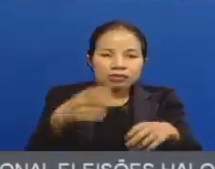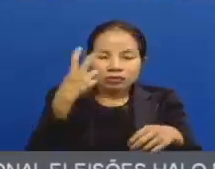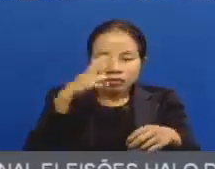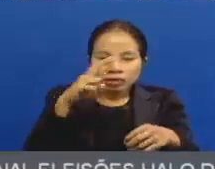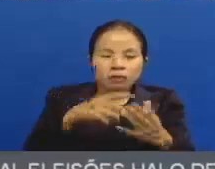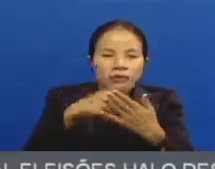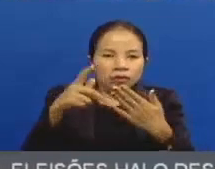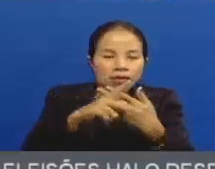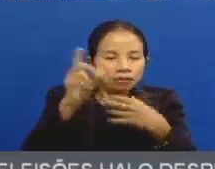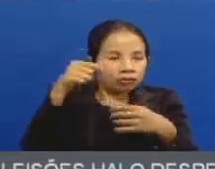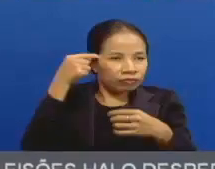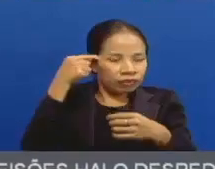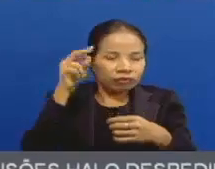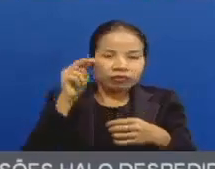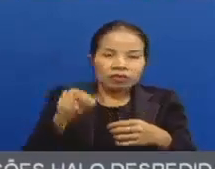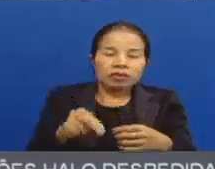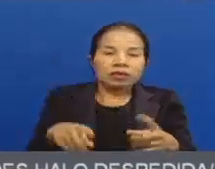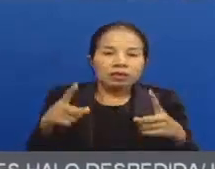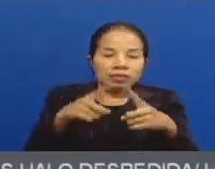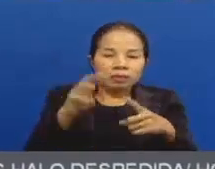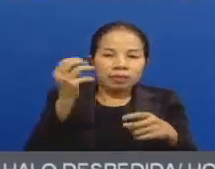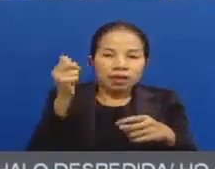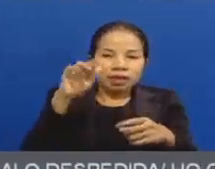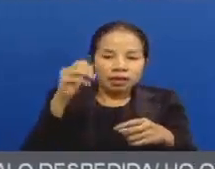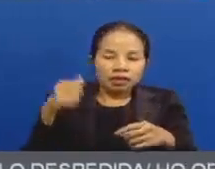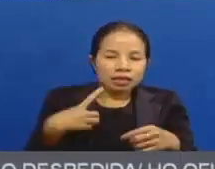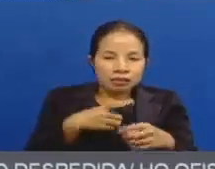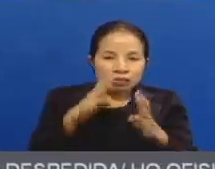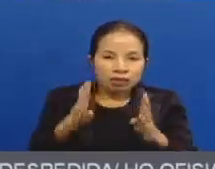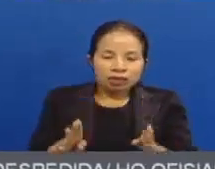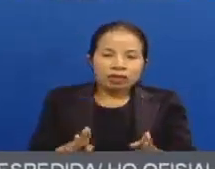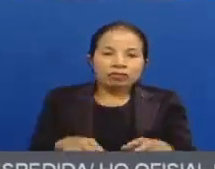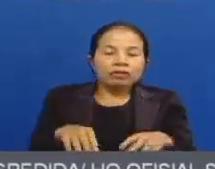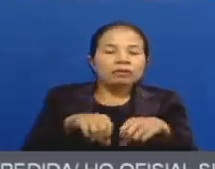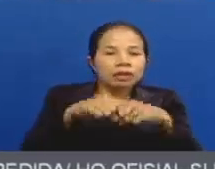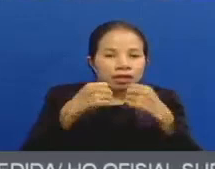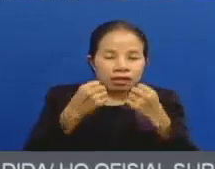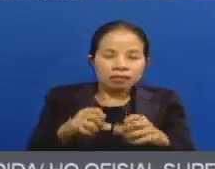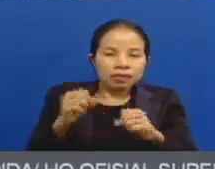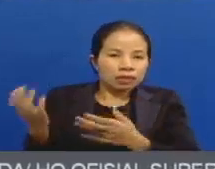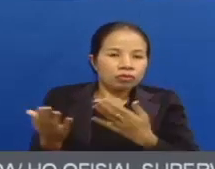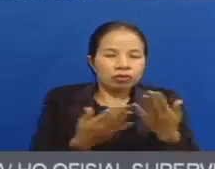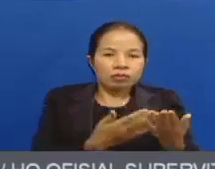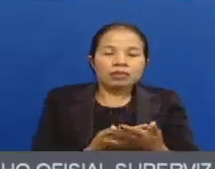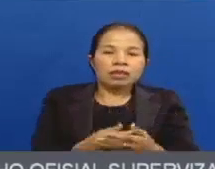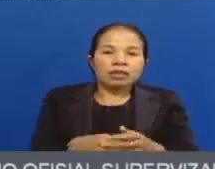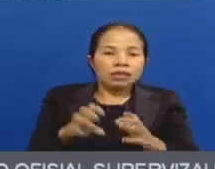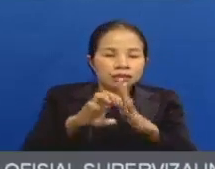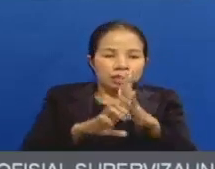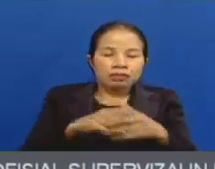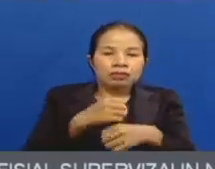fiscalização programa governo União. Ba Fernando Lai careta deputado União nebe condição ladiek pela lore ba patrimônio estado